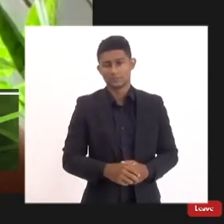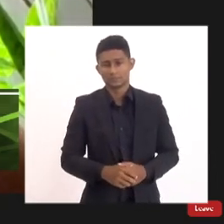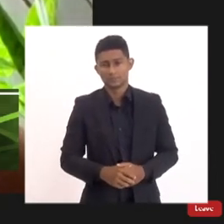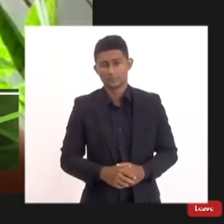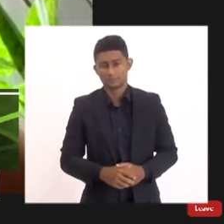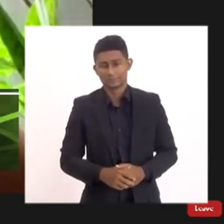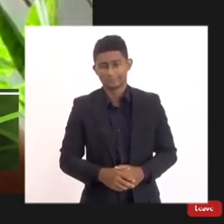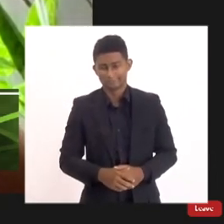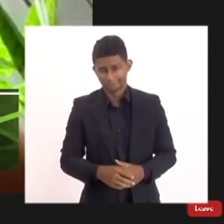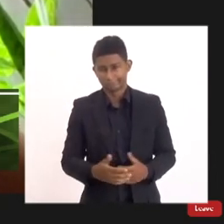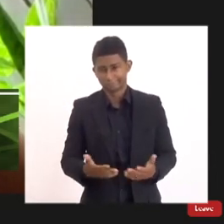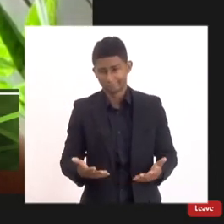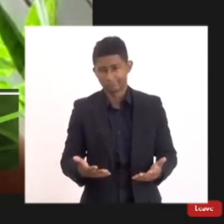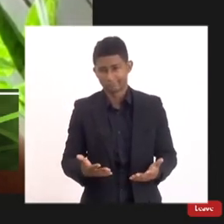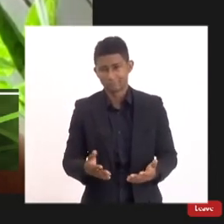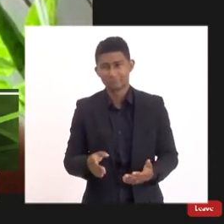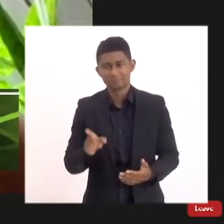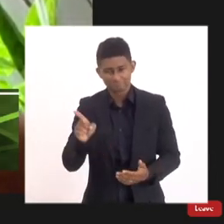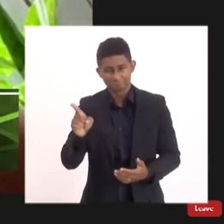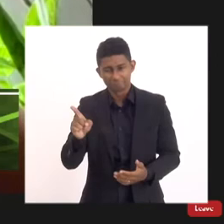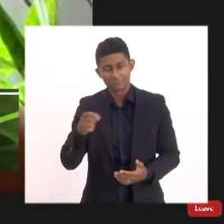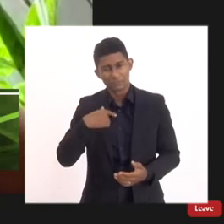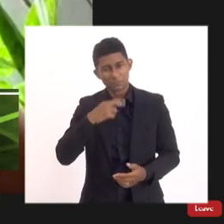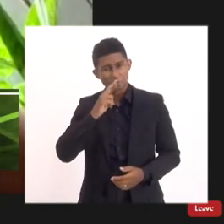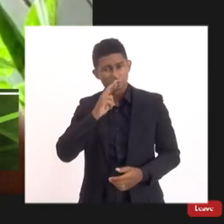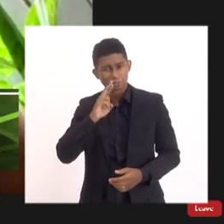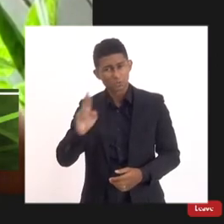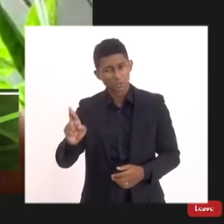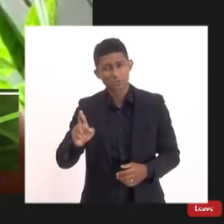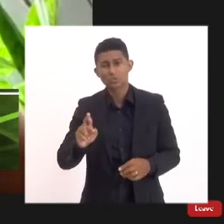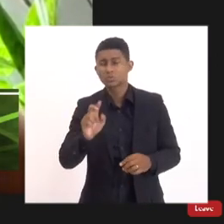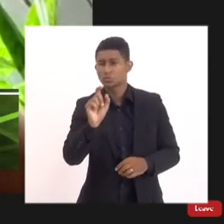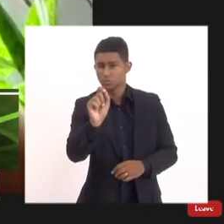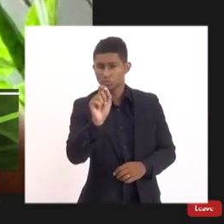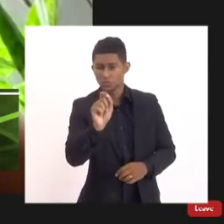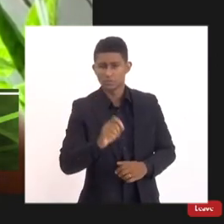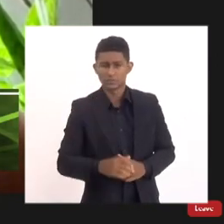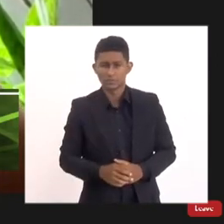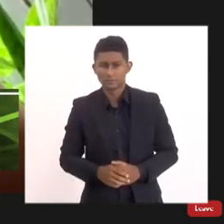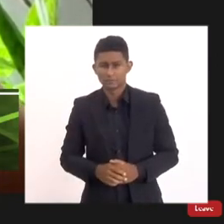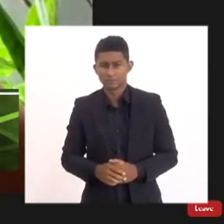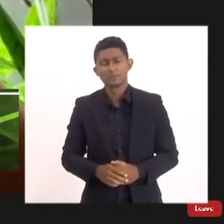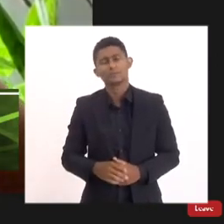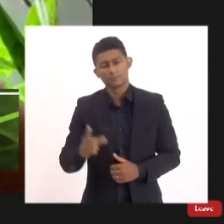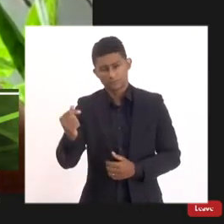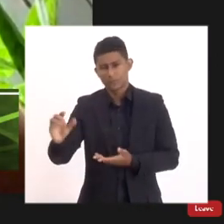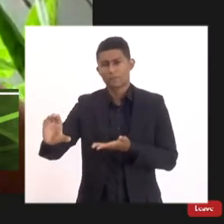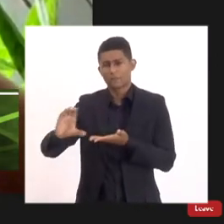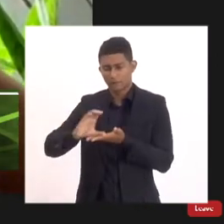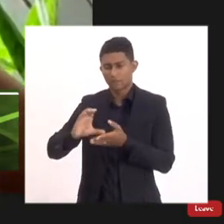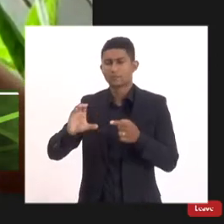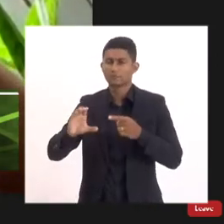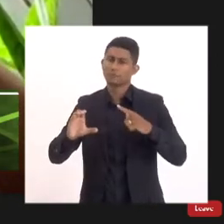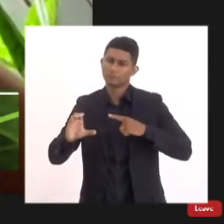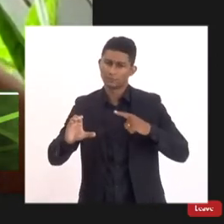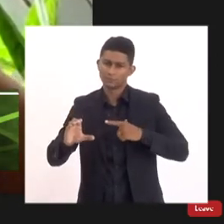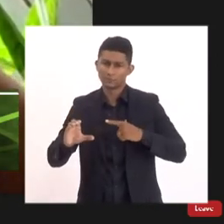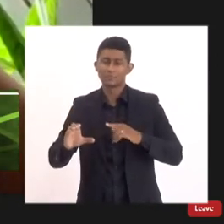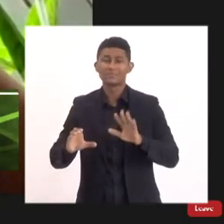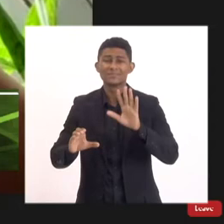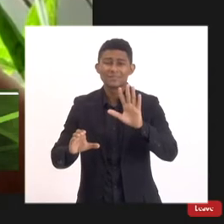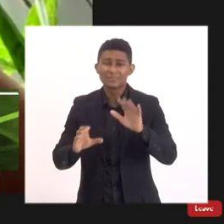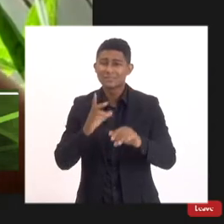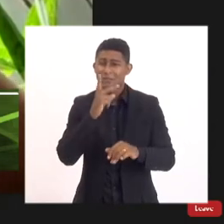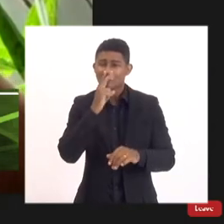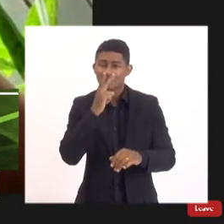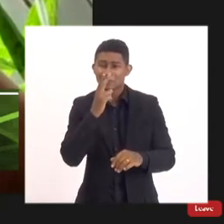acho que eu respondi à defensoria no sentido de que há a verba, só que ela vem assim, ela vem uma